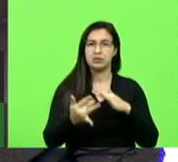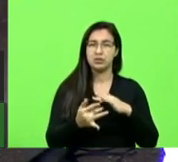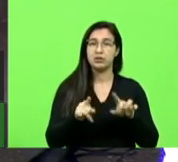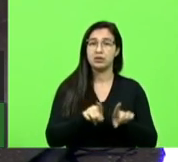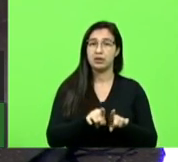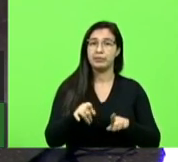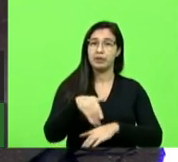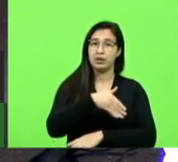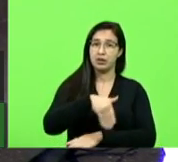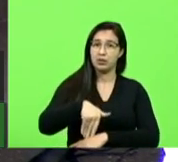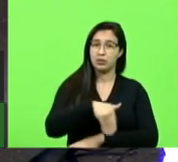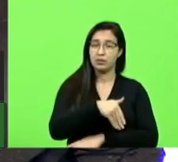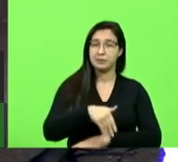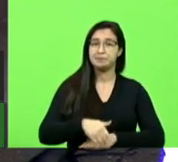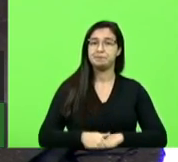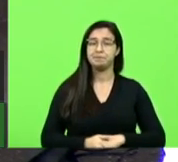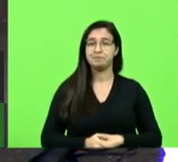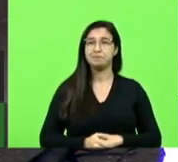ruas, deputado.